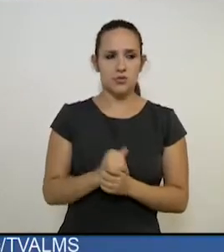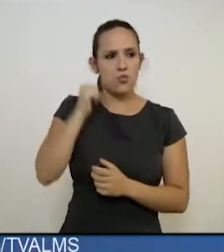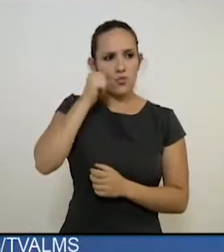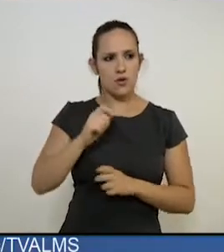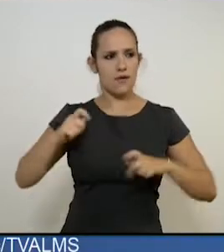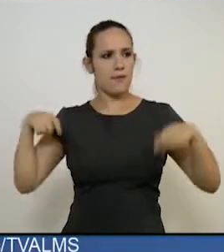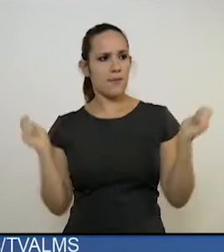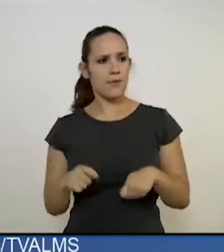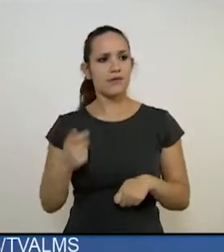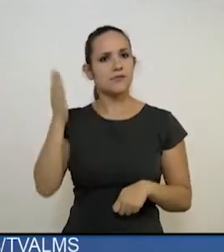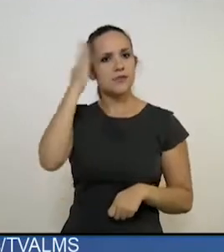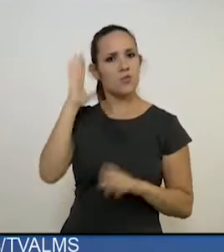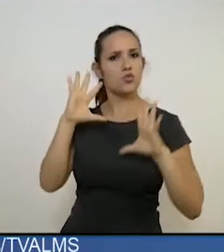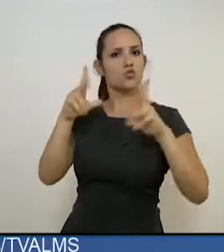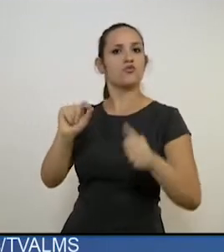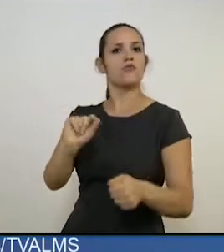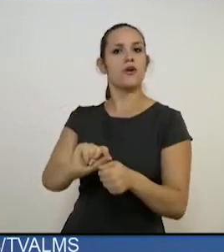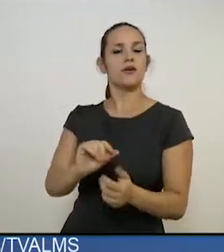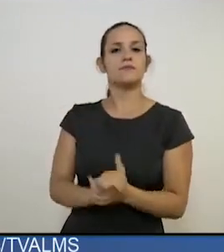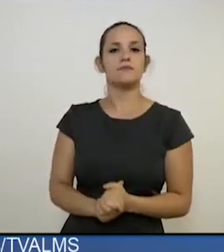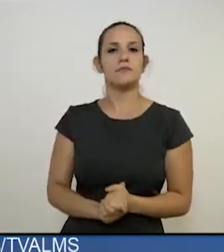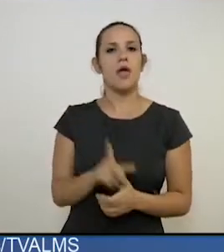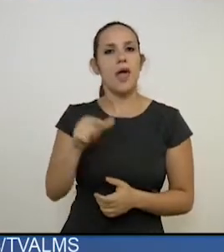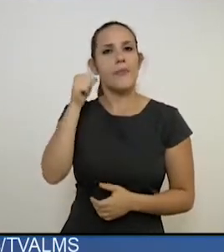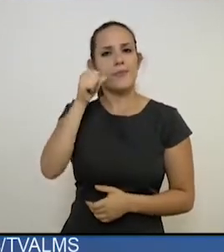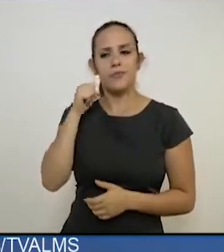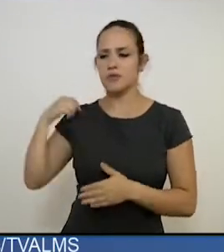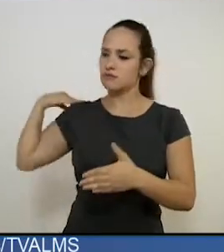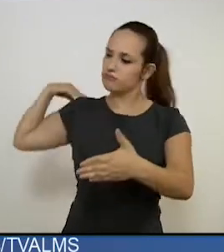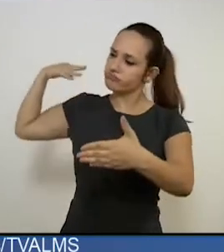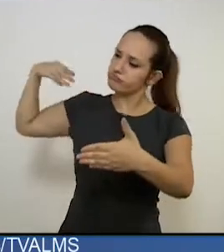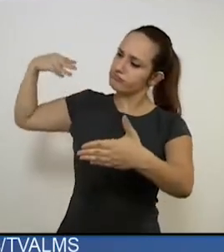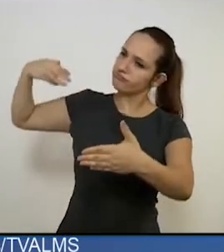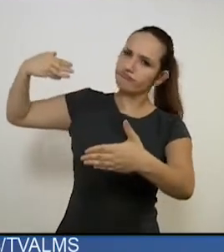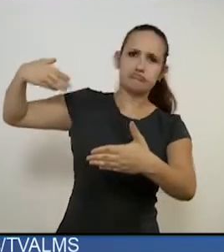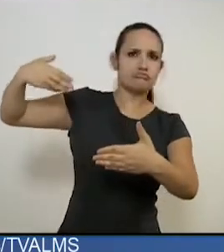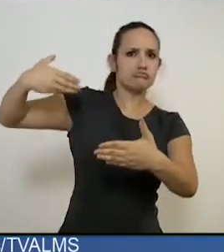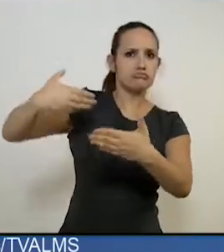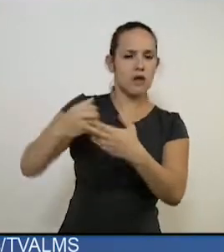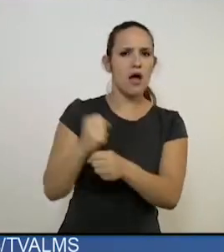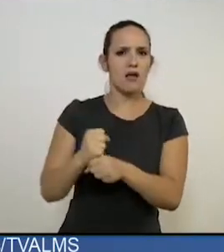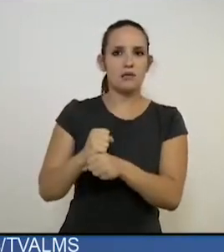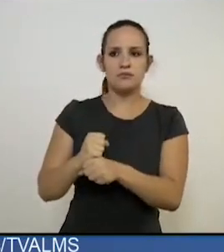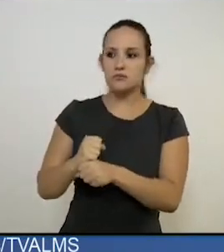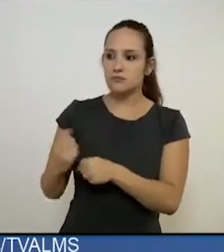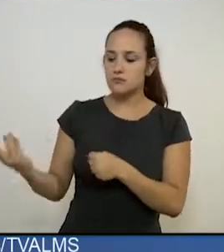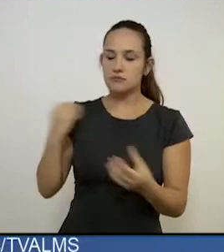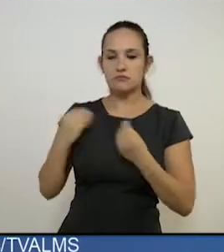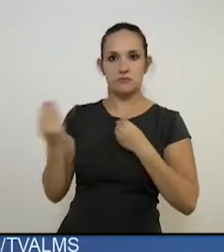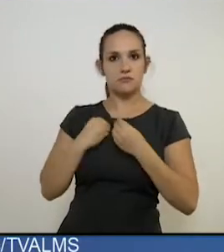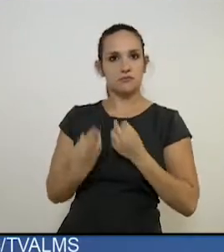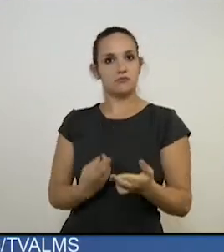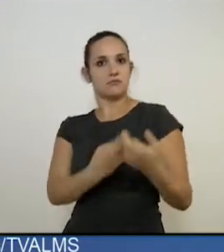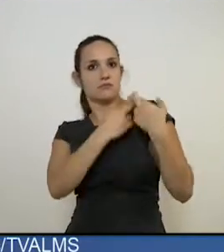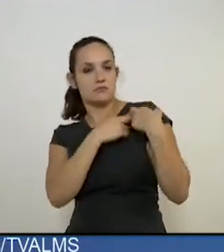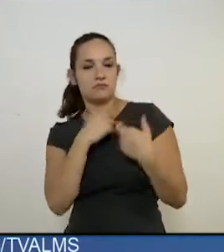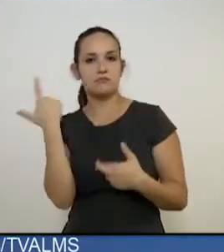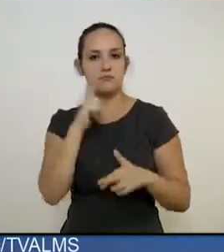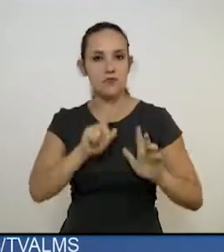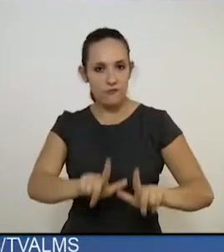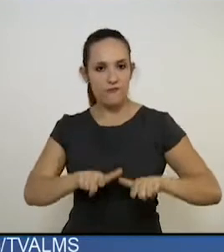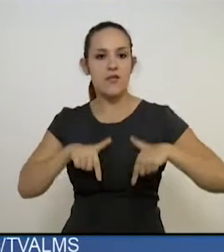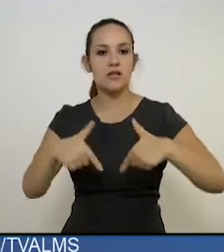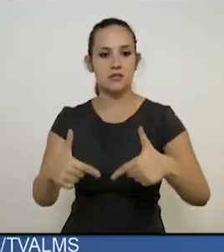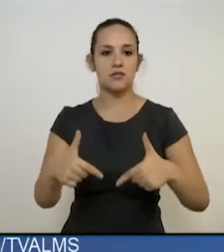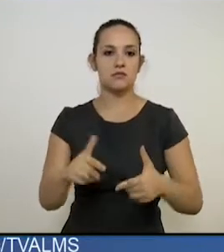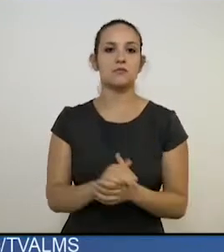sabe o que faz. A mulher, ao longo dos anos, tarefas acumulou. Venceu muitas batalhas,